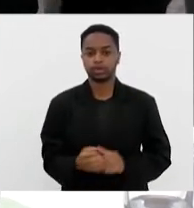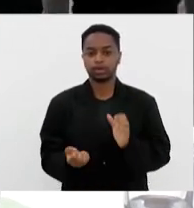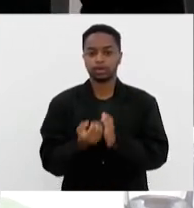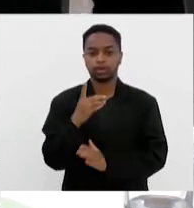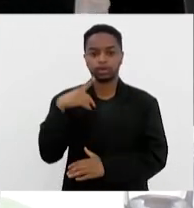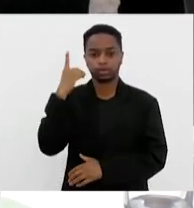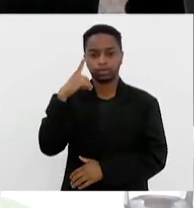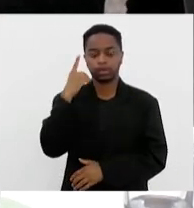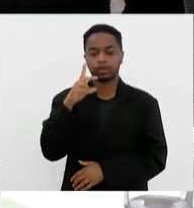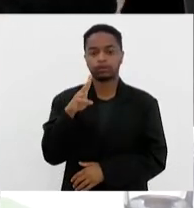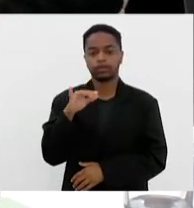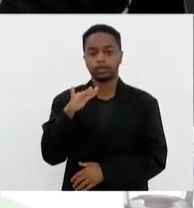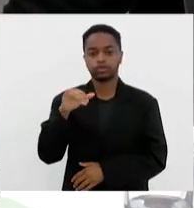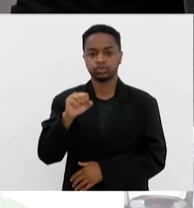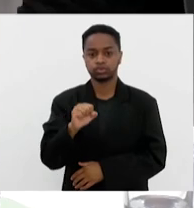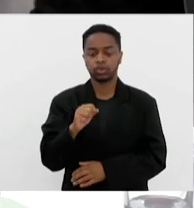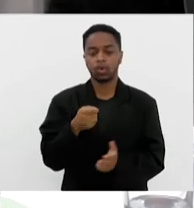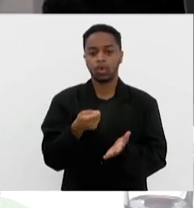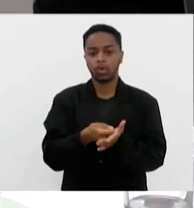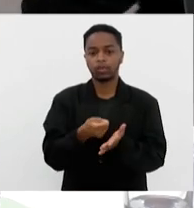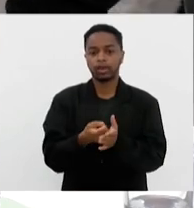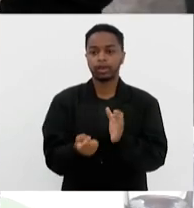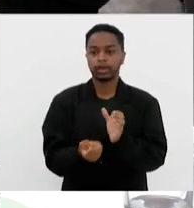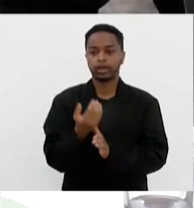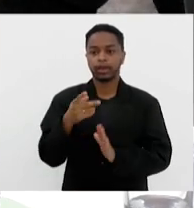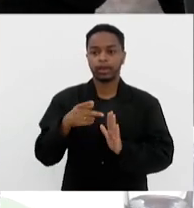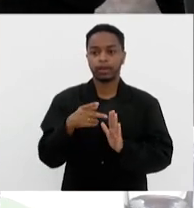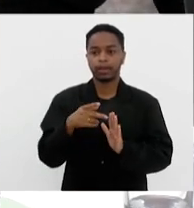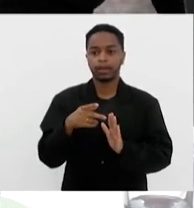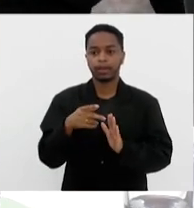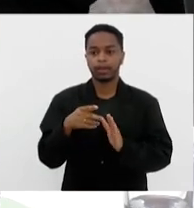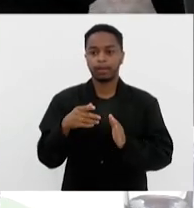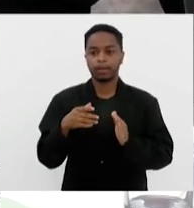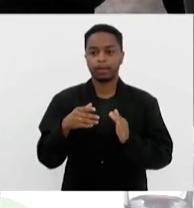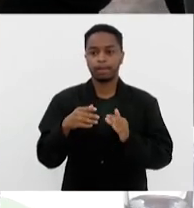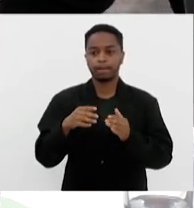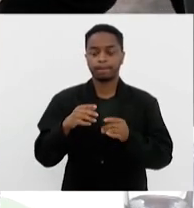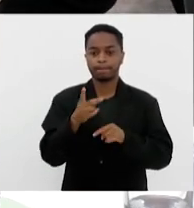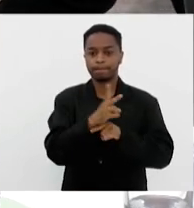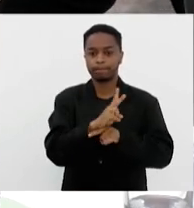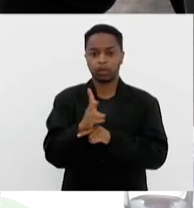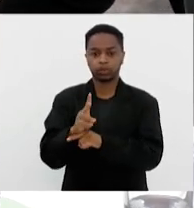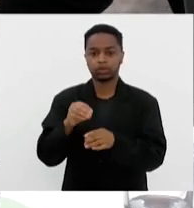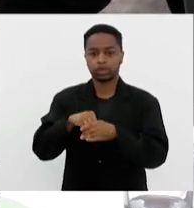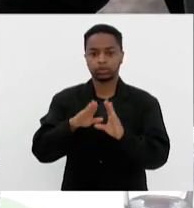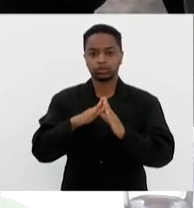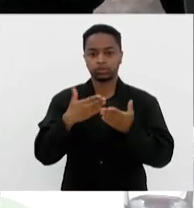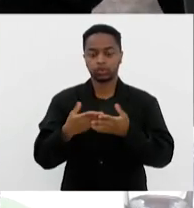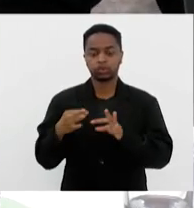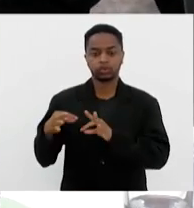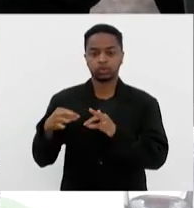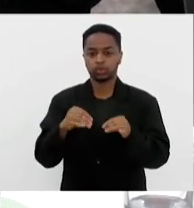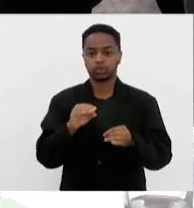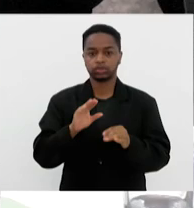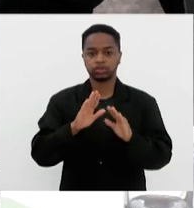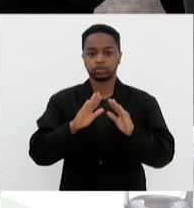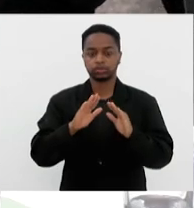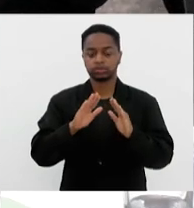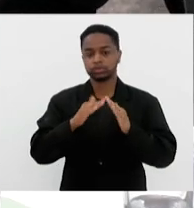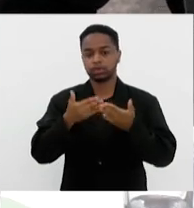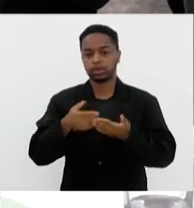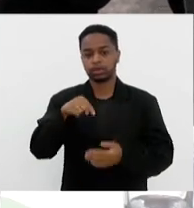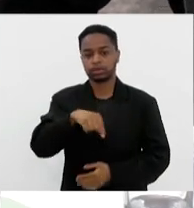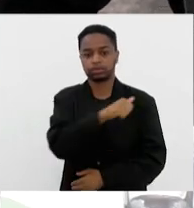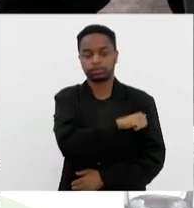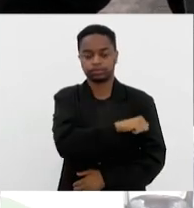Vinícius Cozzolino, que obriga o Poder Executivo à implementação de portaria escolar em todas as unidades da rede estadual de ensino do Estado do Rio de Janeiro.